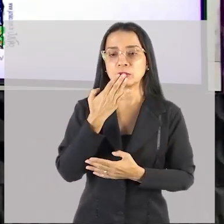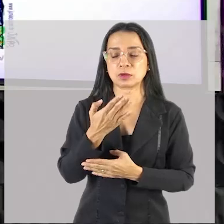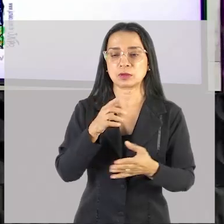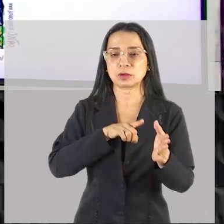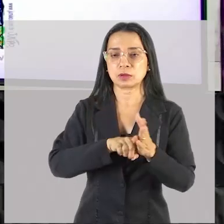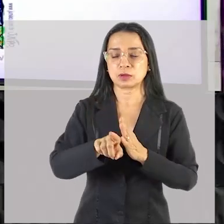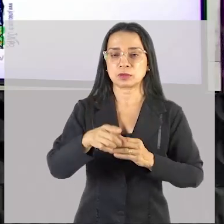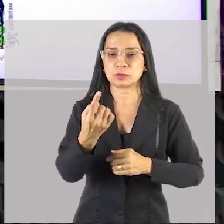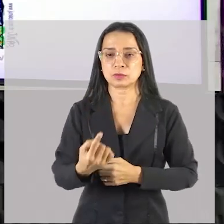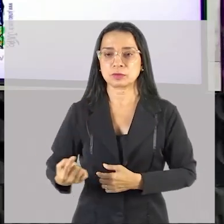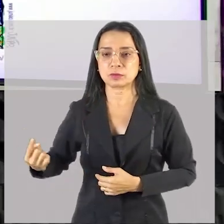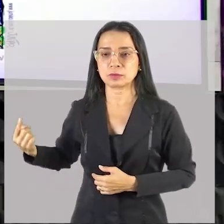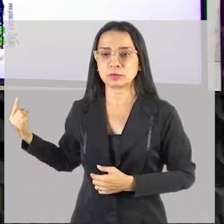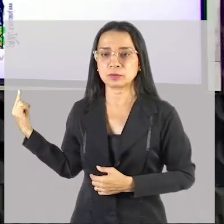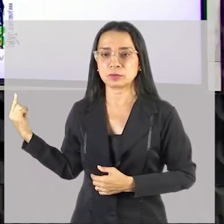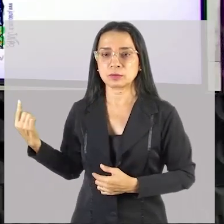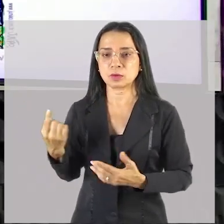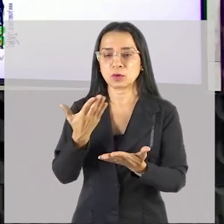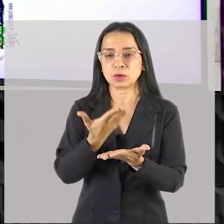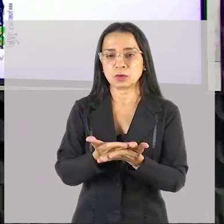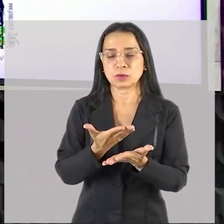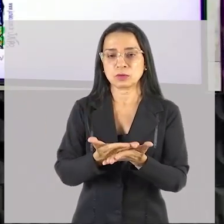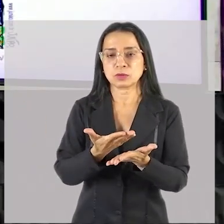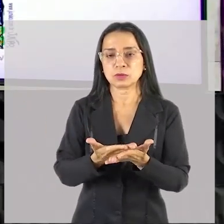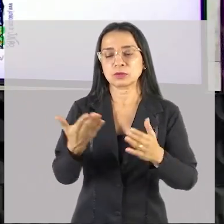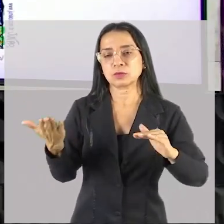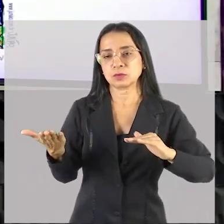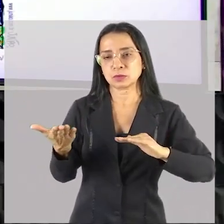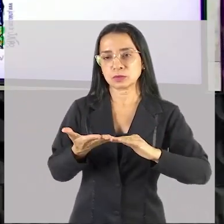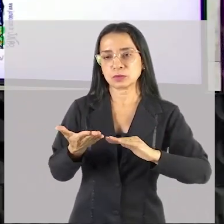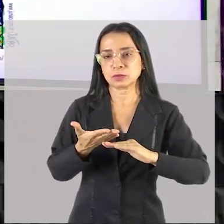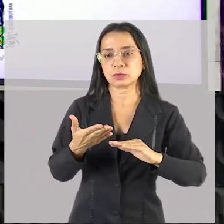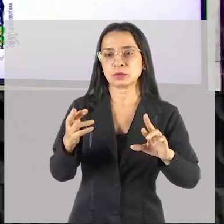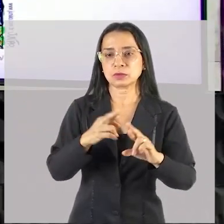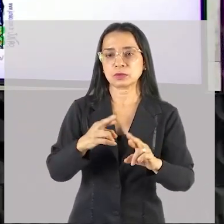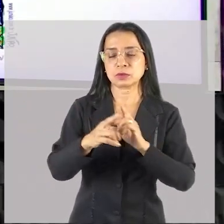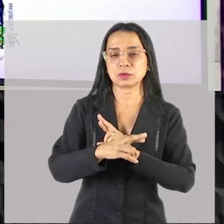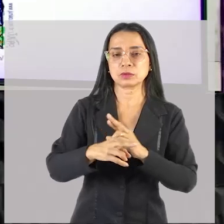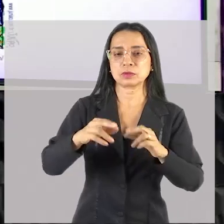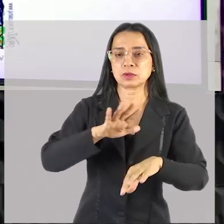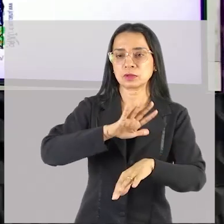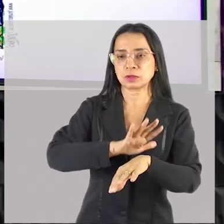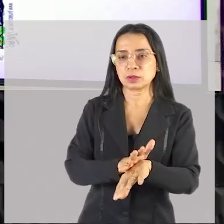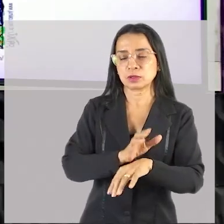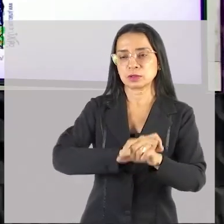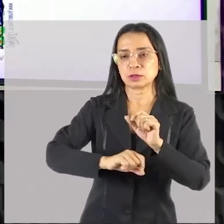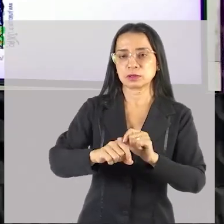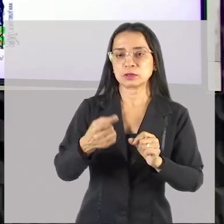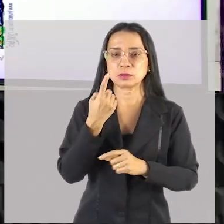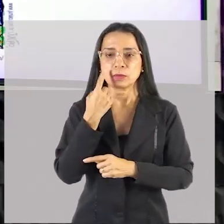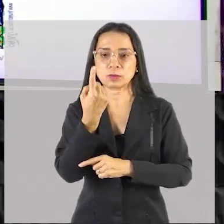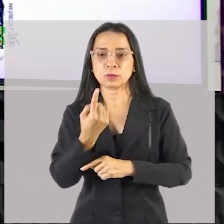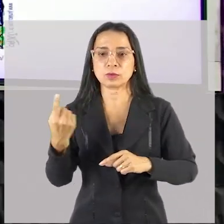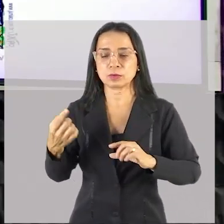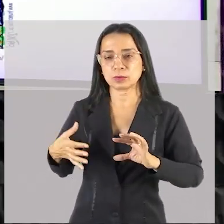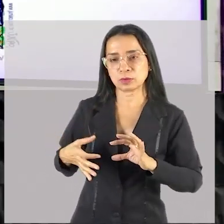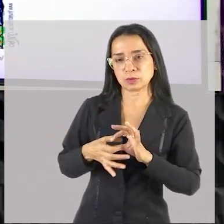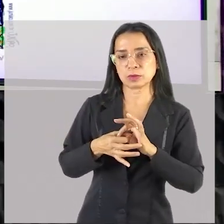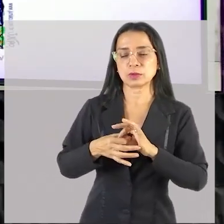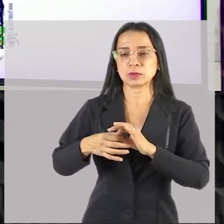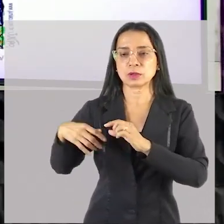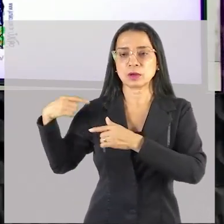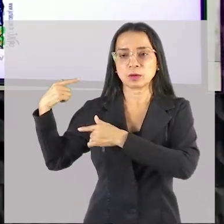pessoal, lembrando, anotem todas essas informações para que não chegue no dia da prova, vocês não dêem um branco e lembrem, o professor